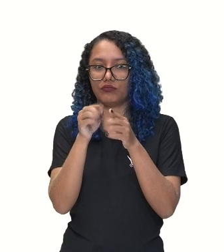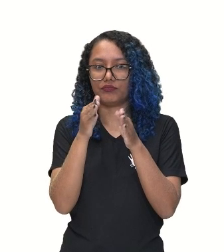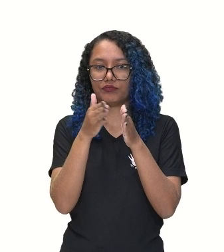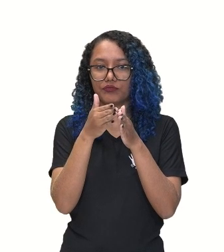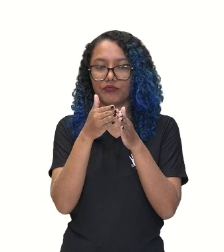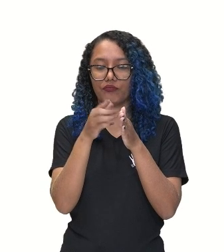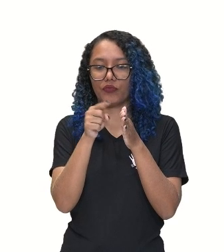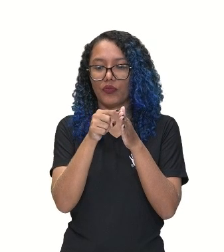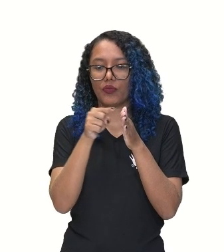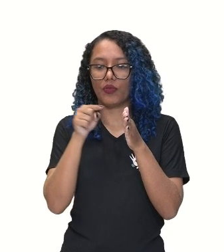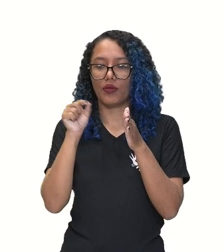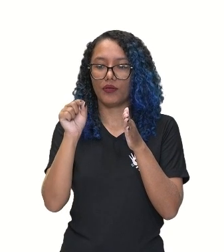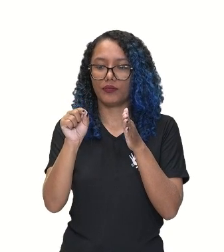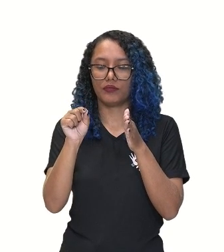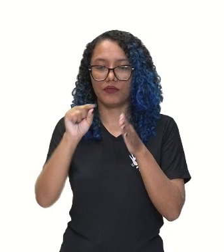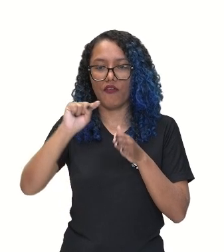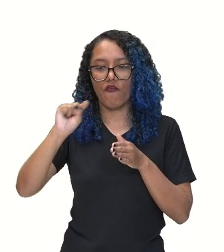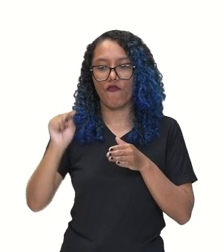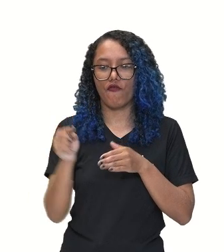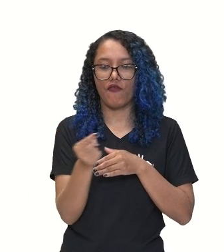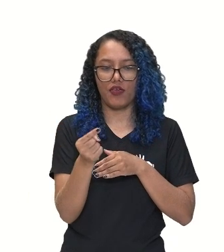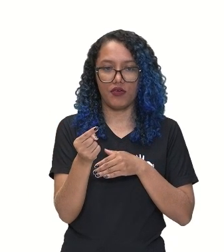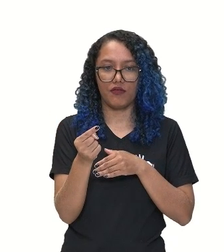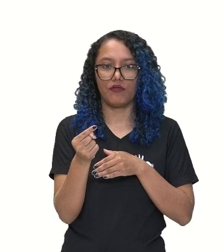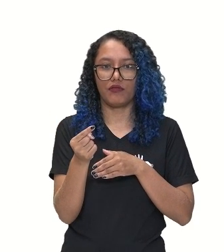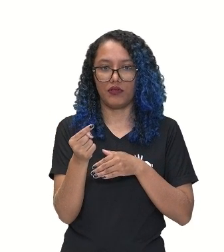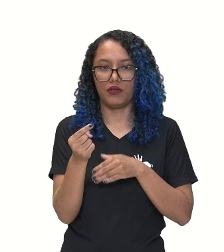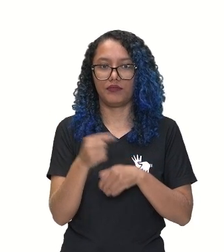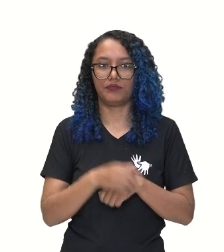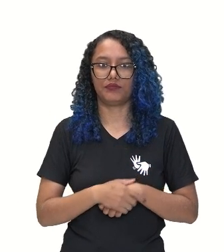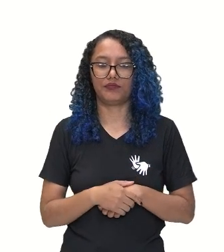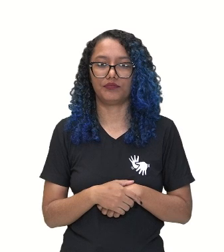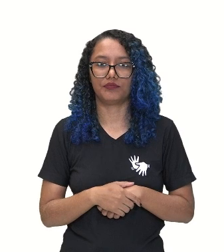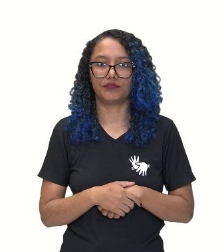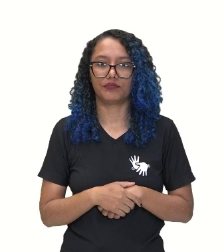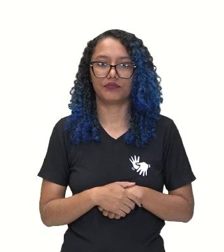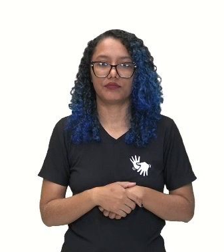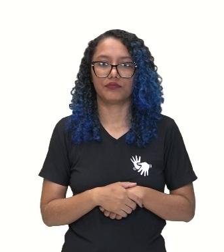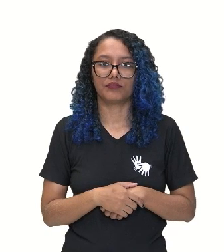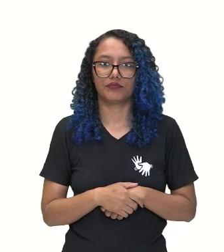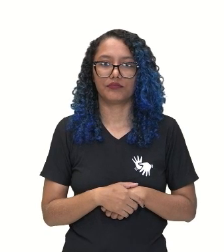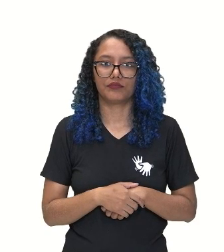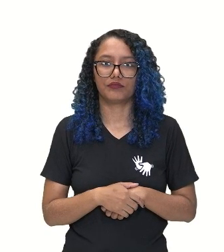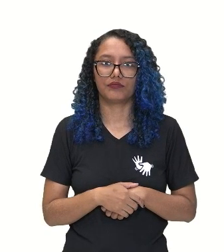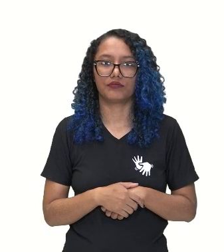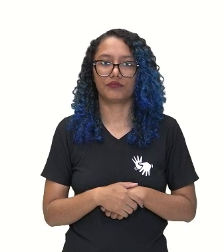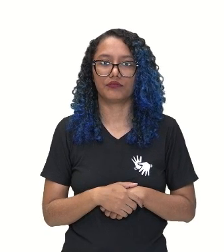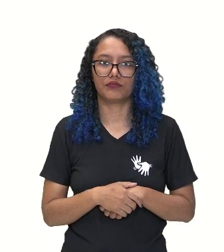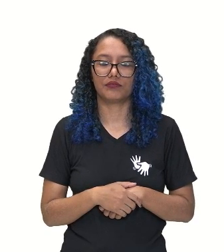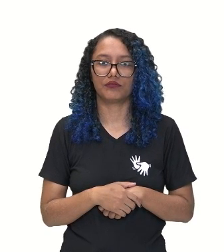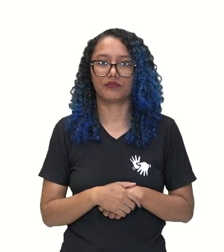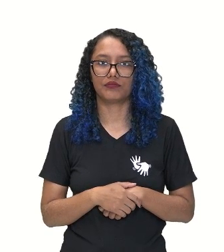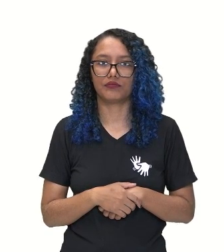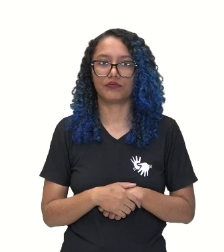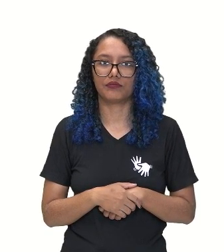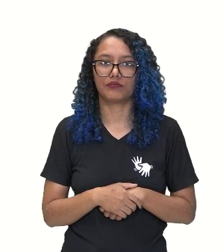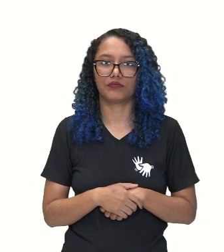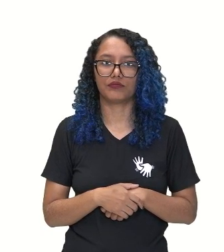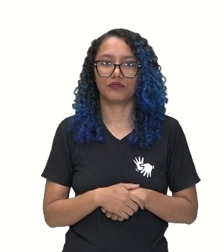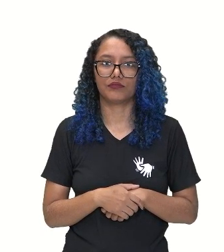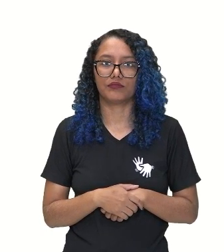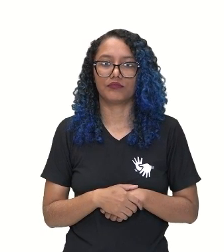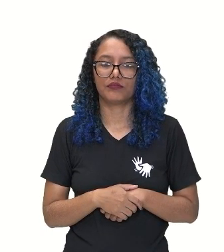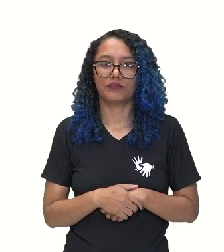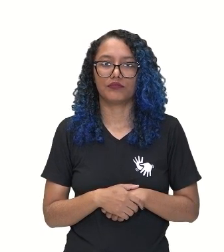você pode adicionar a vírgula seguramente. Mais um exemplo para ficar aí para você,